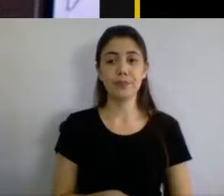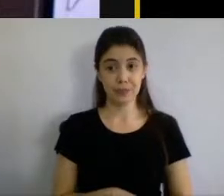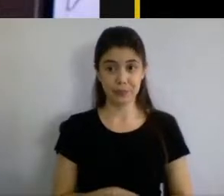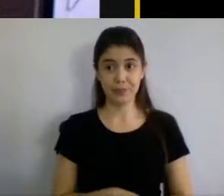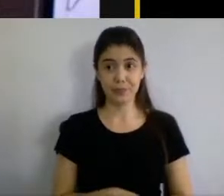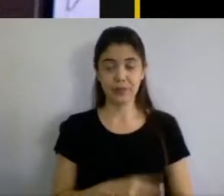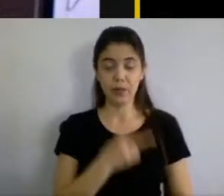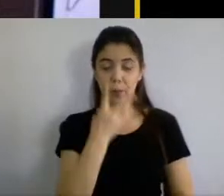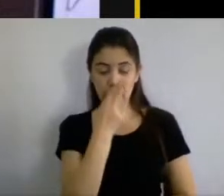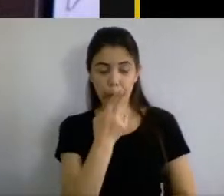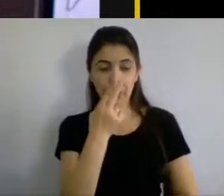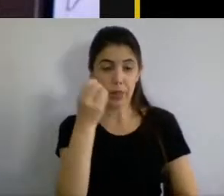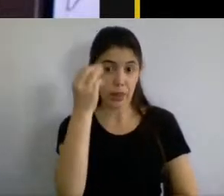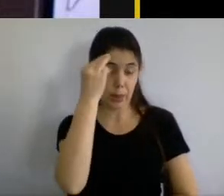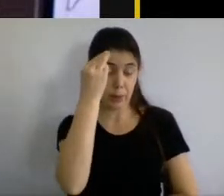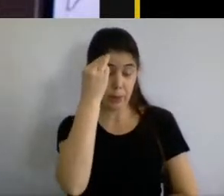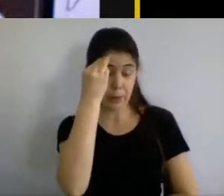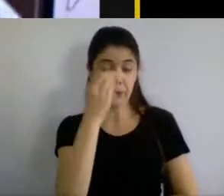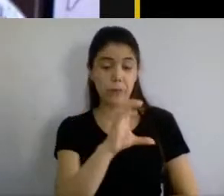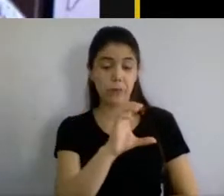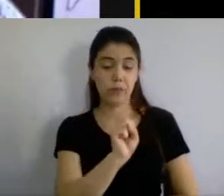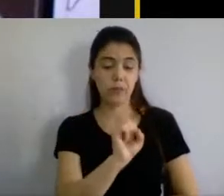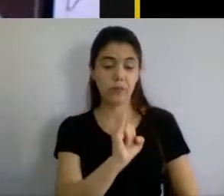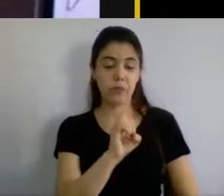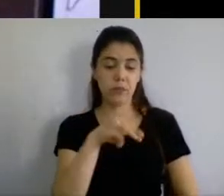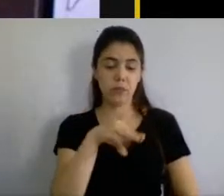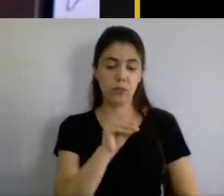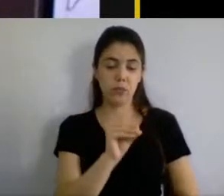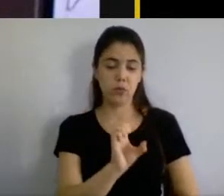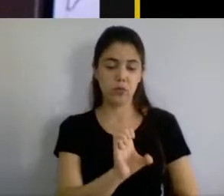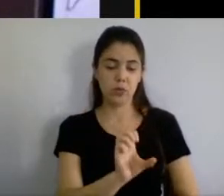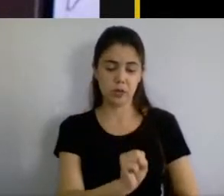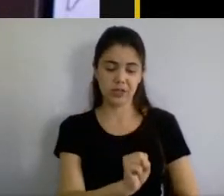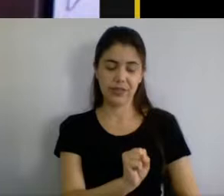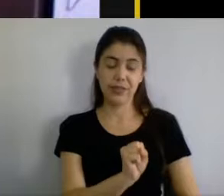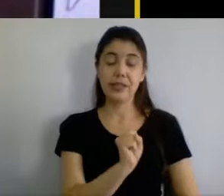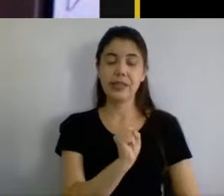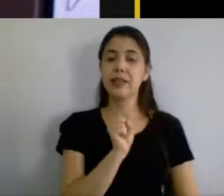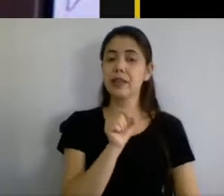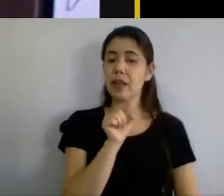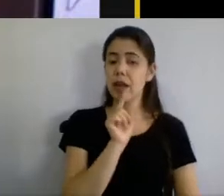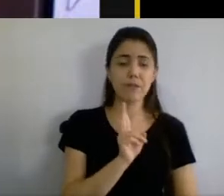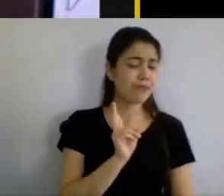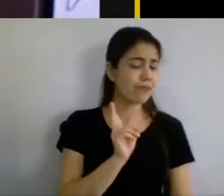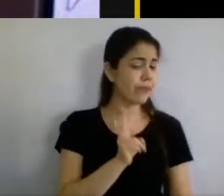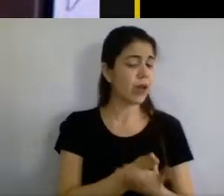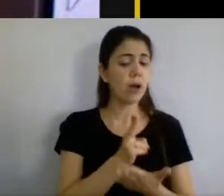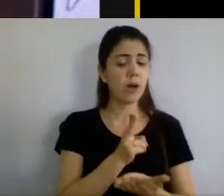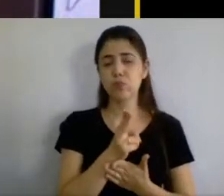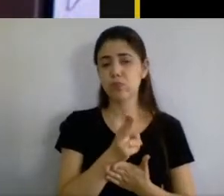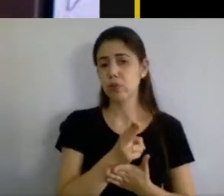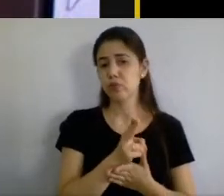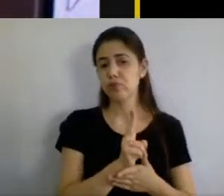da narrativa do Cícero, a memória está sempre produzindo imagens de uma presença que está